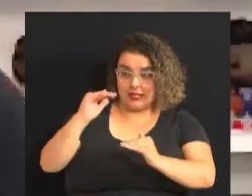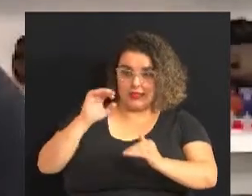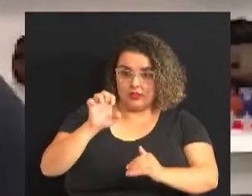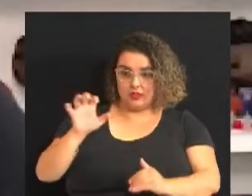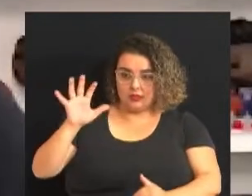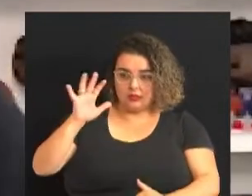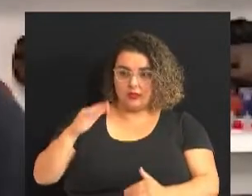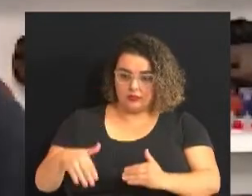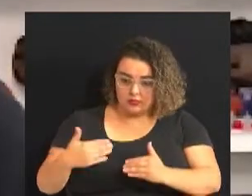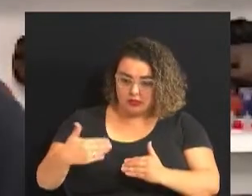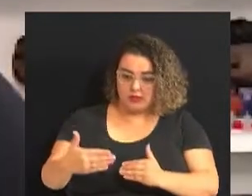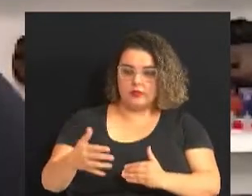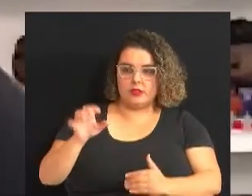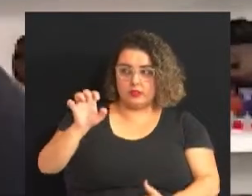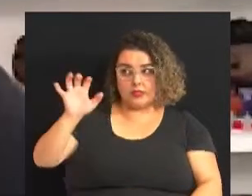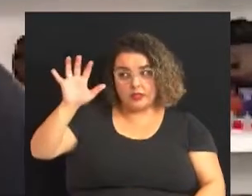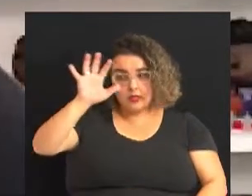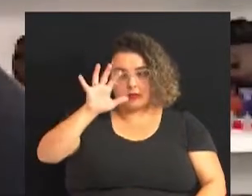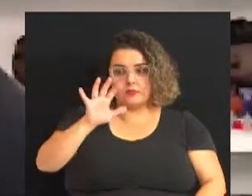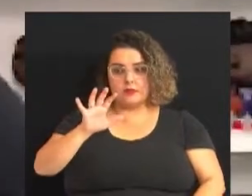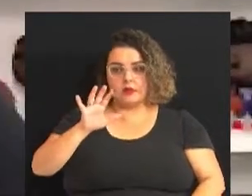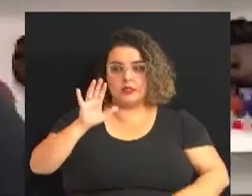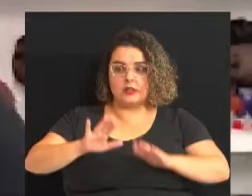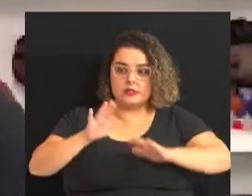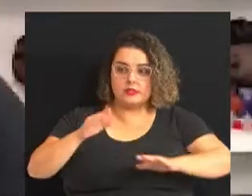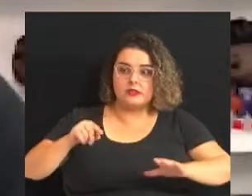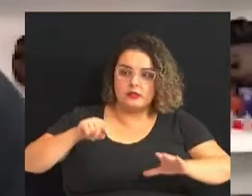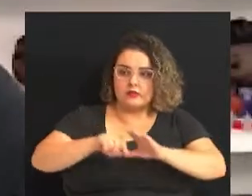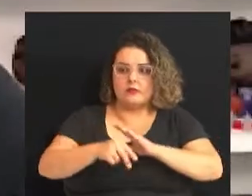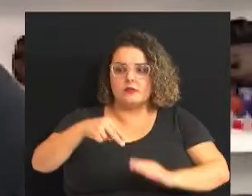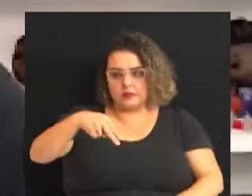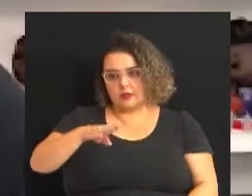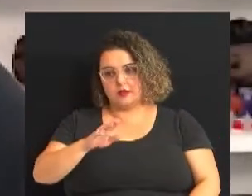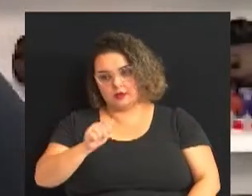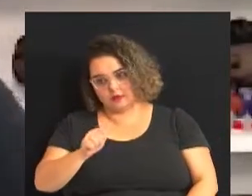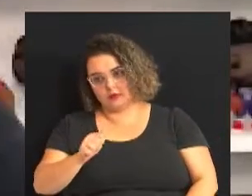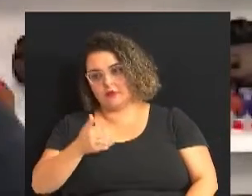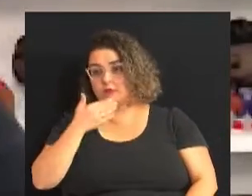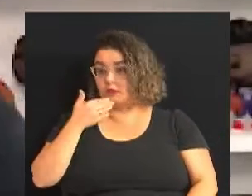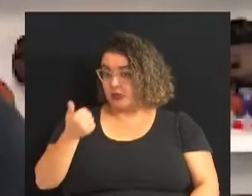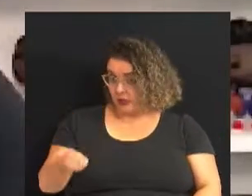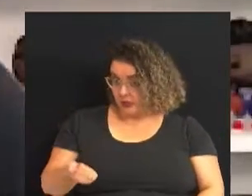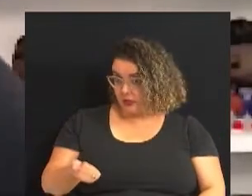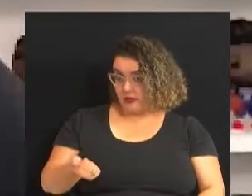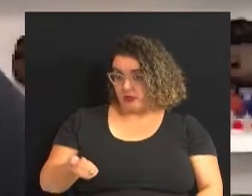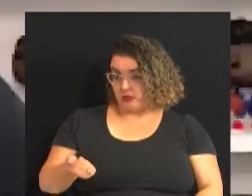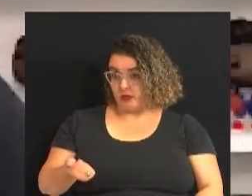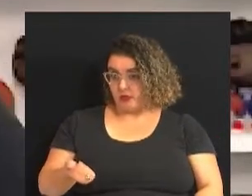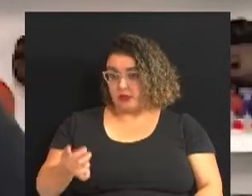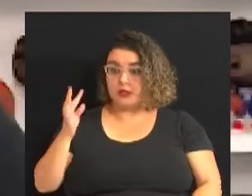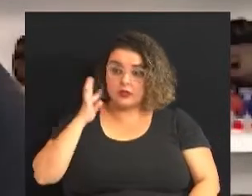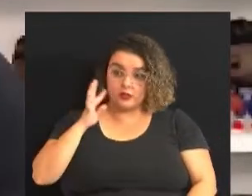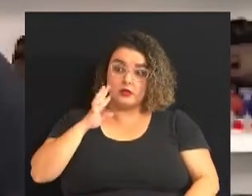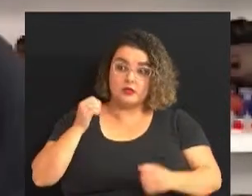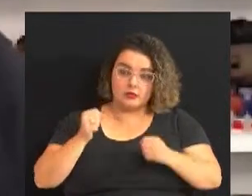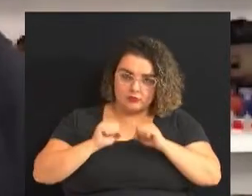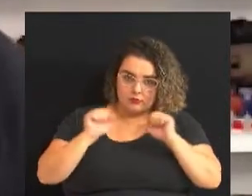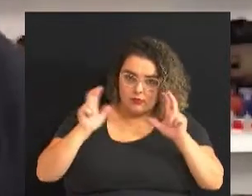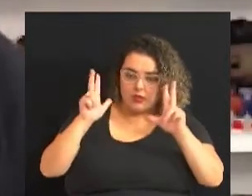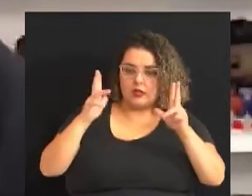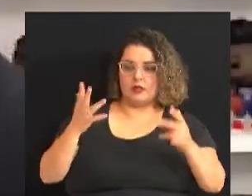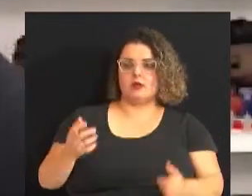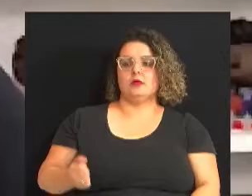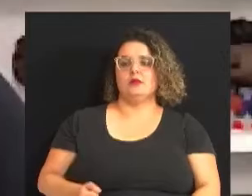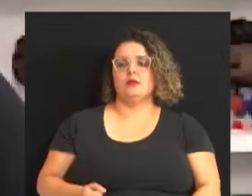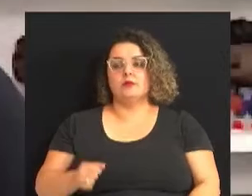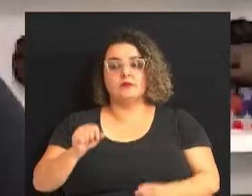passo ainda na Europa, para poder, quem sabe, avançar e chegar na NBA numa condição ainda melhor. Mas legal ele já ter aberto os olhos do Phoenix Suns para